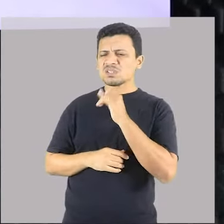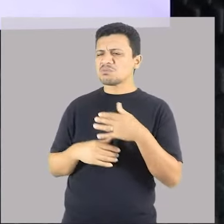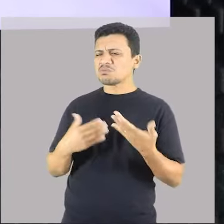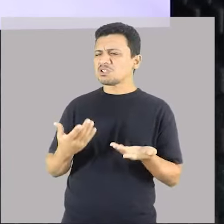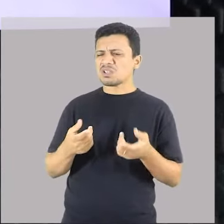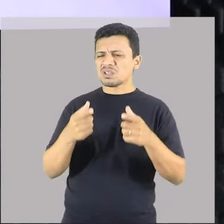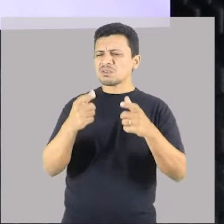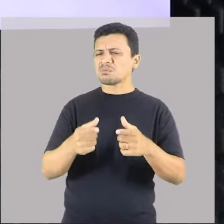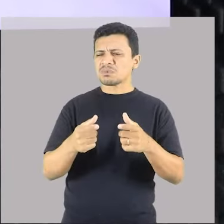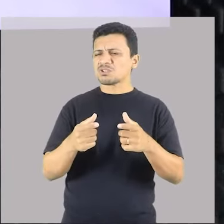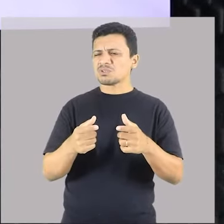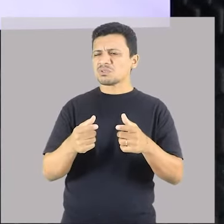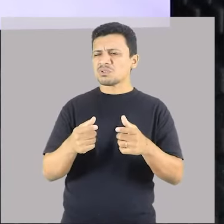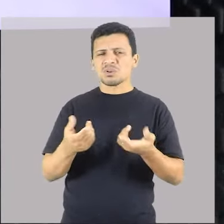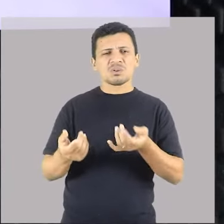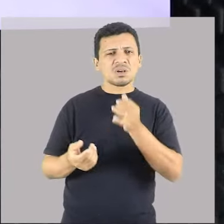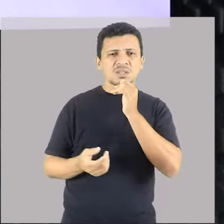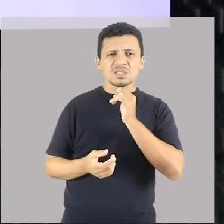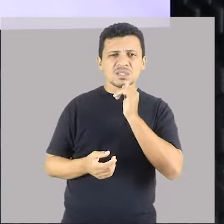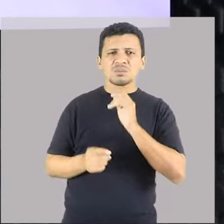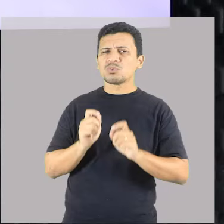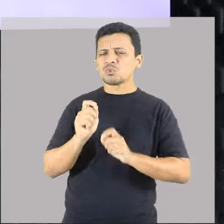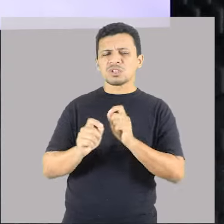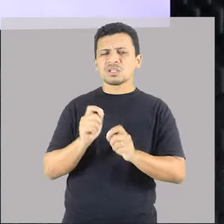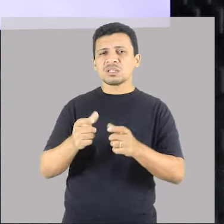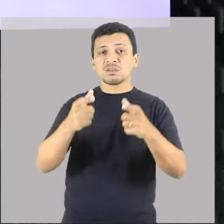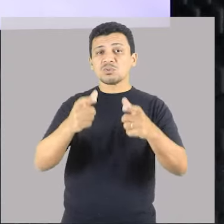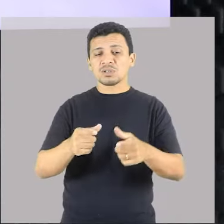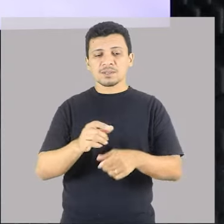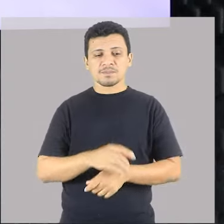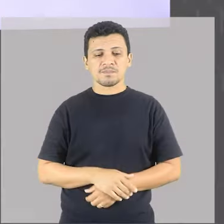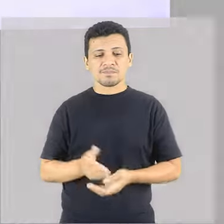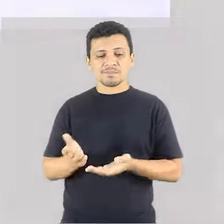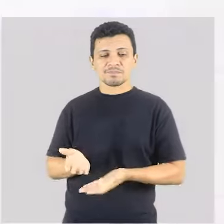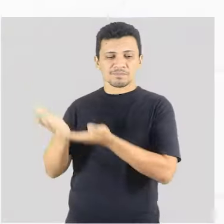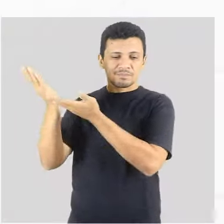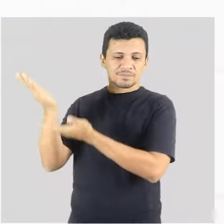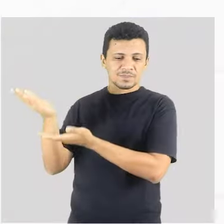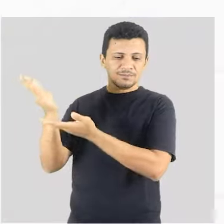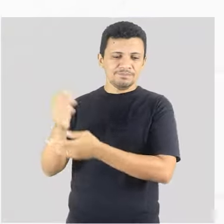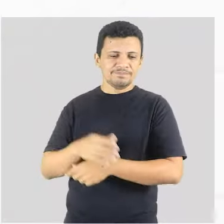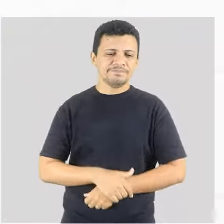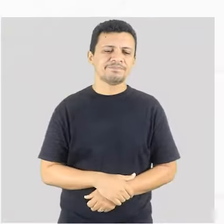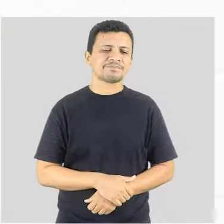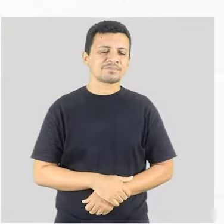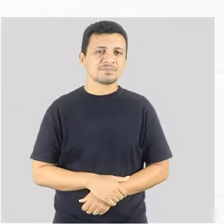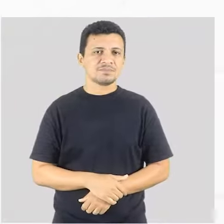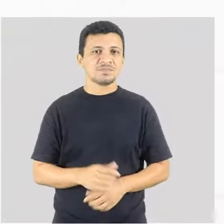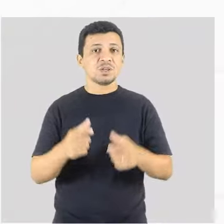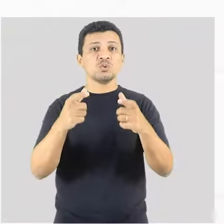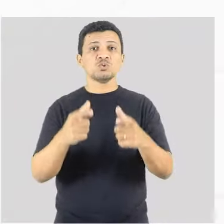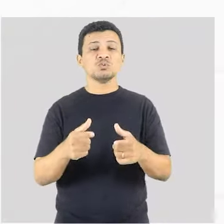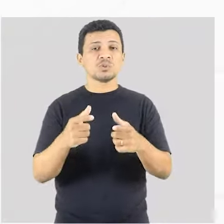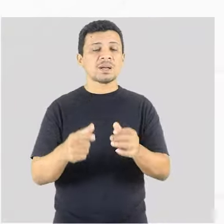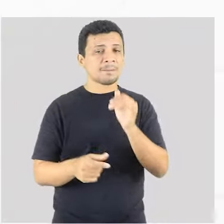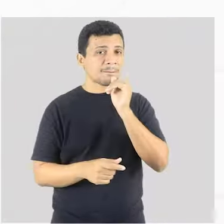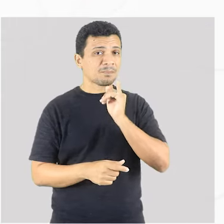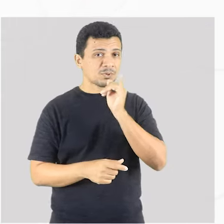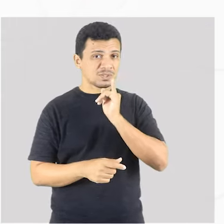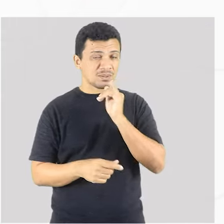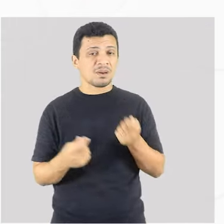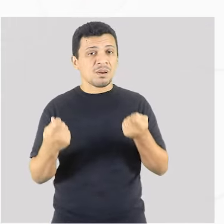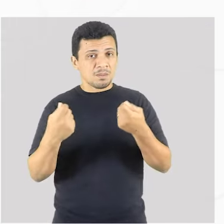aí prático de O que é lugar por exemplo vou botar essa imagem bem aqui para ti tá o lugar gente por exemplo ele pode ser